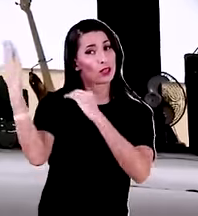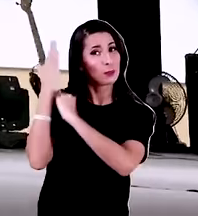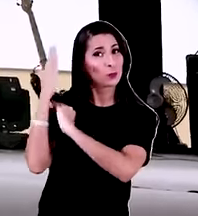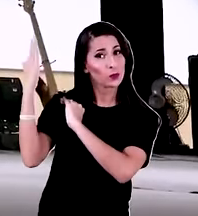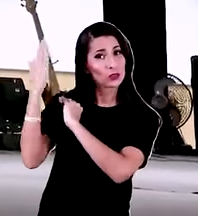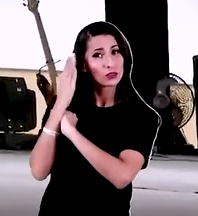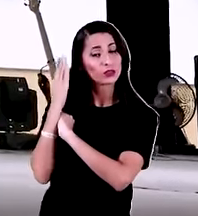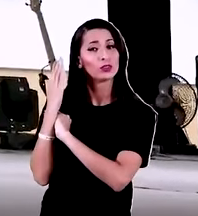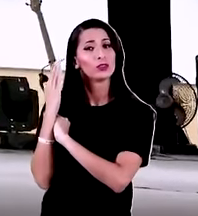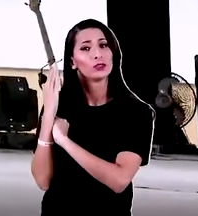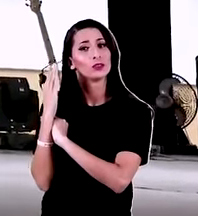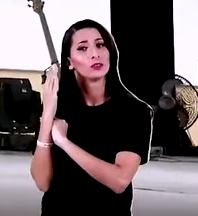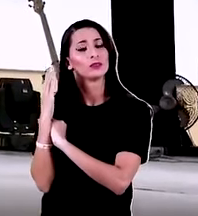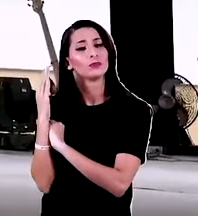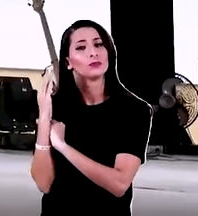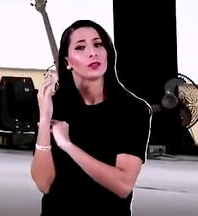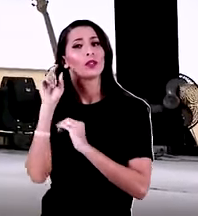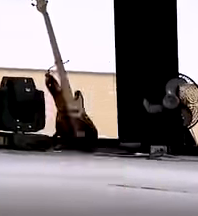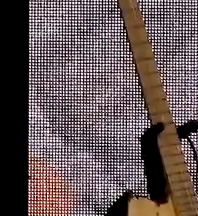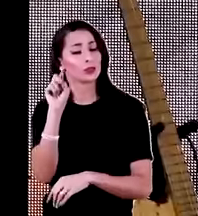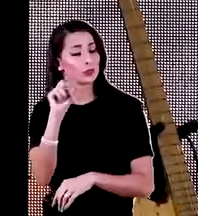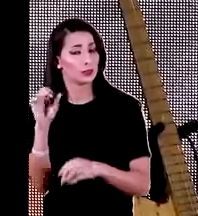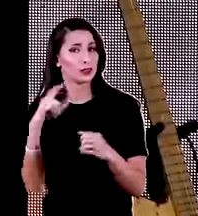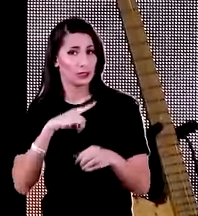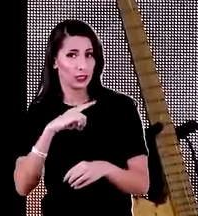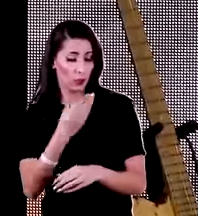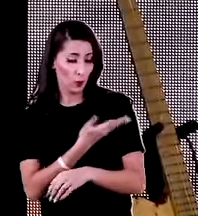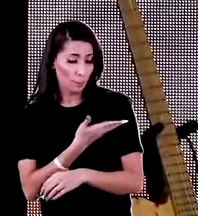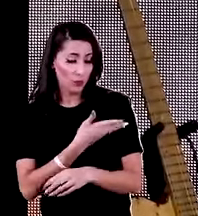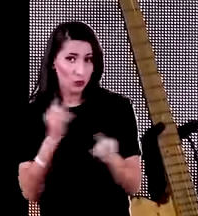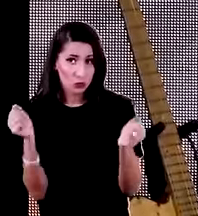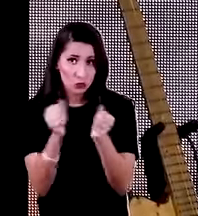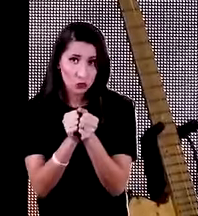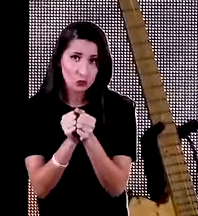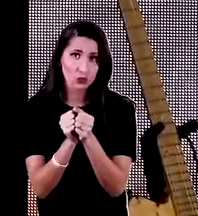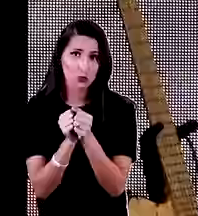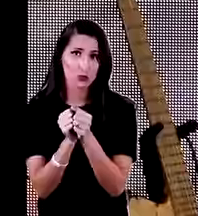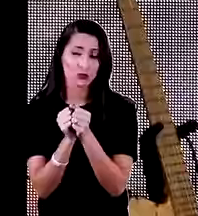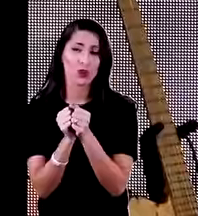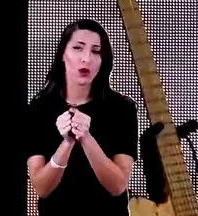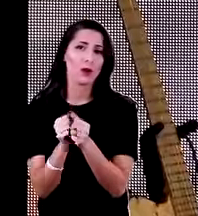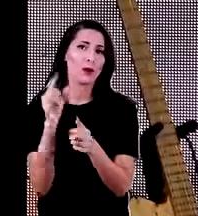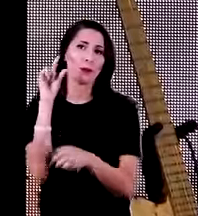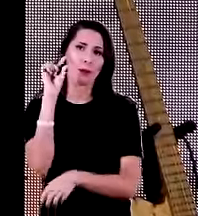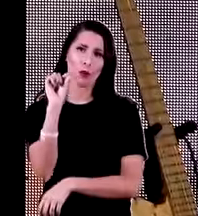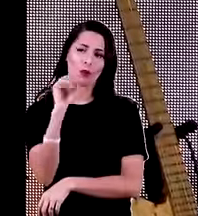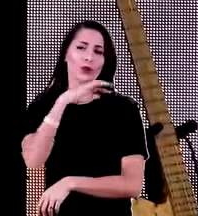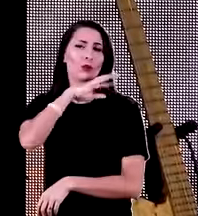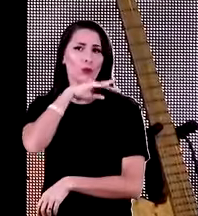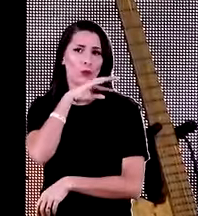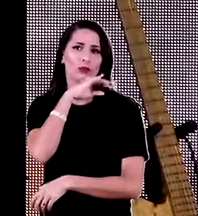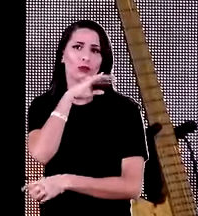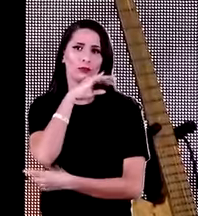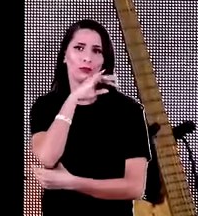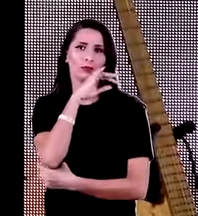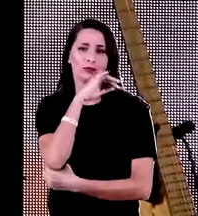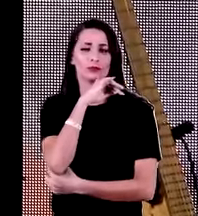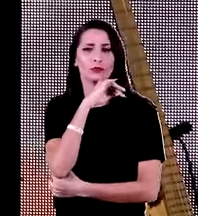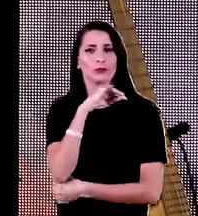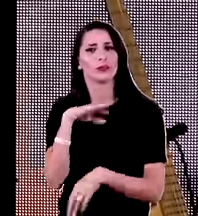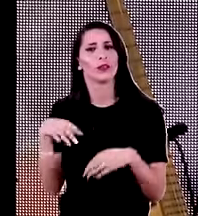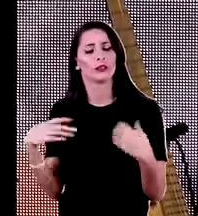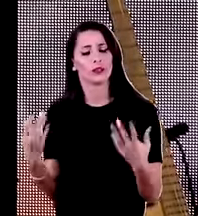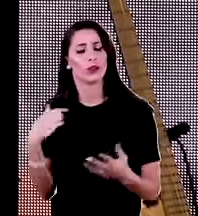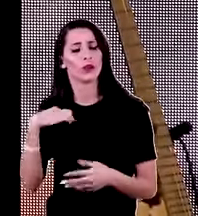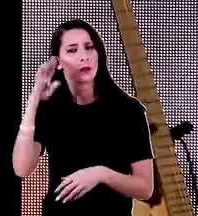trincheira, e você tinha um amigo do lado, ficava menos ruim. Ficava ou não ficava? Ficava menos ruim. E eu